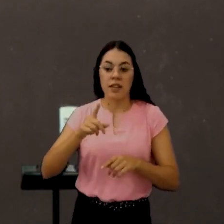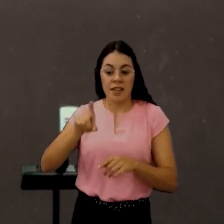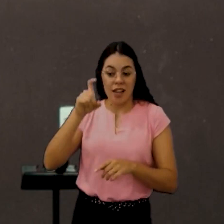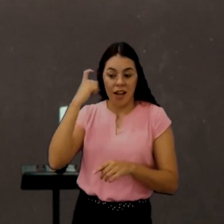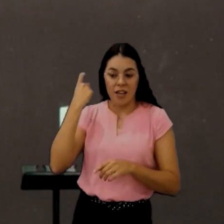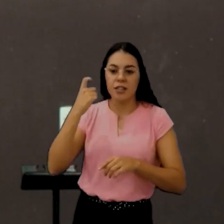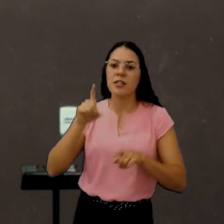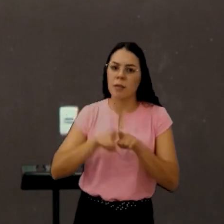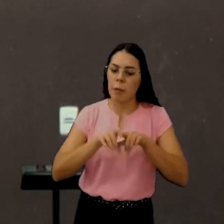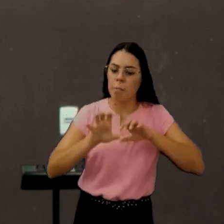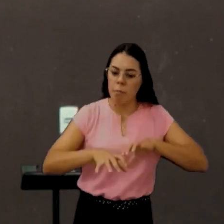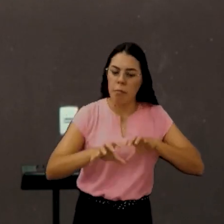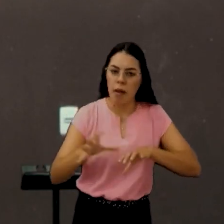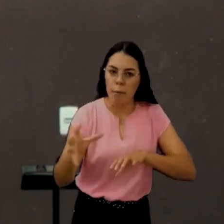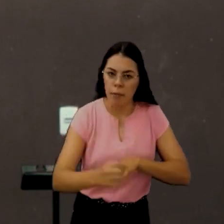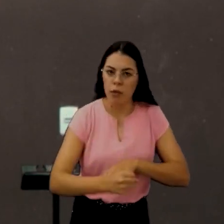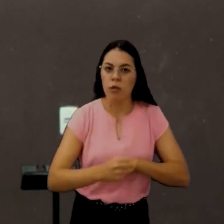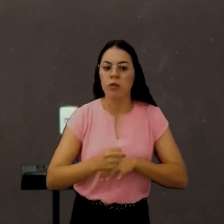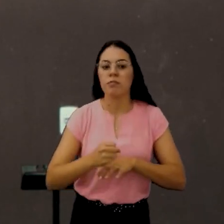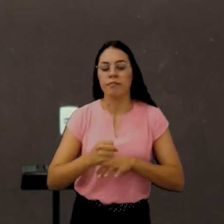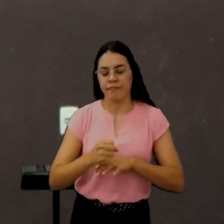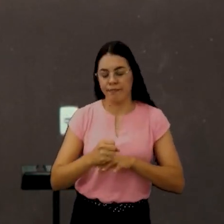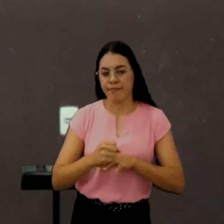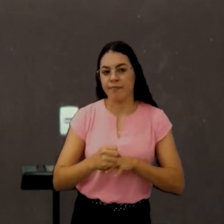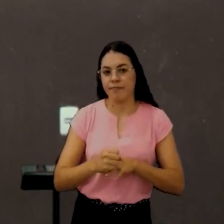viveram antes de vocês.